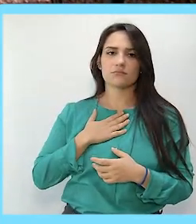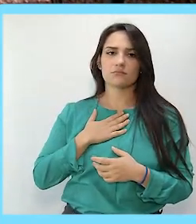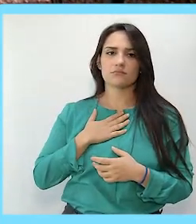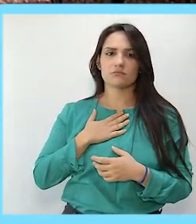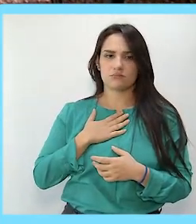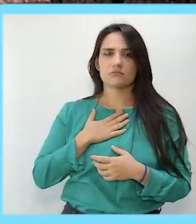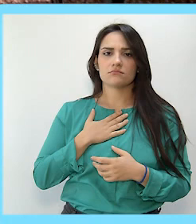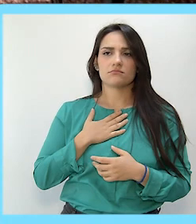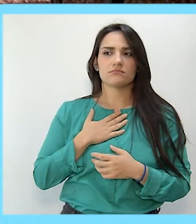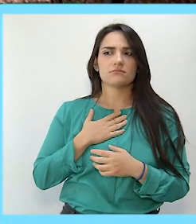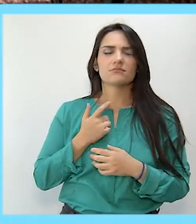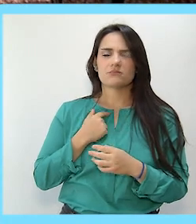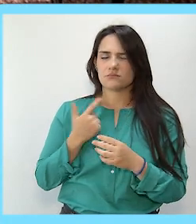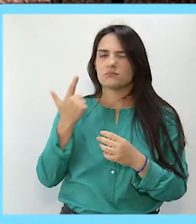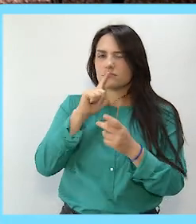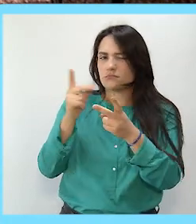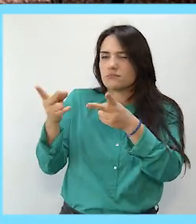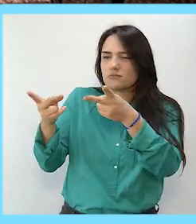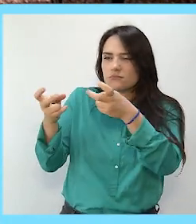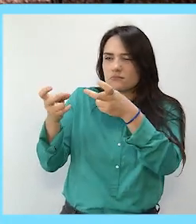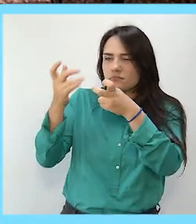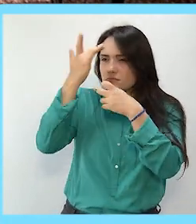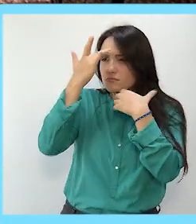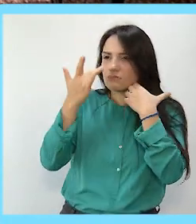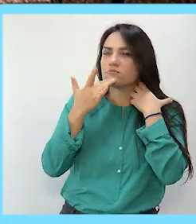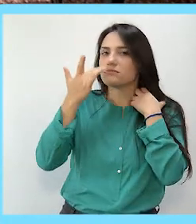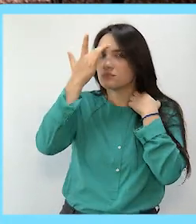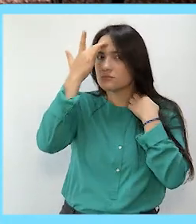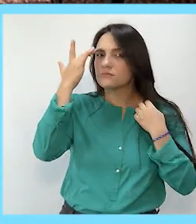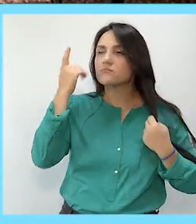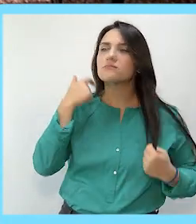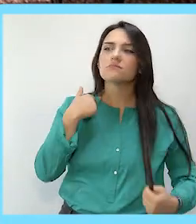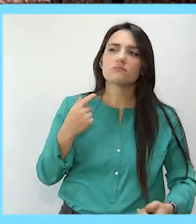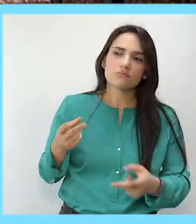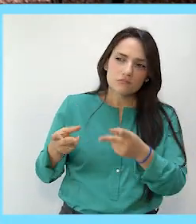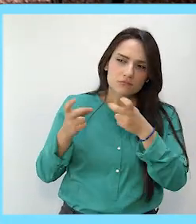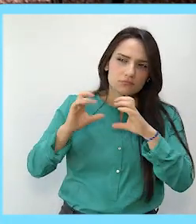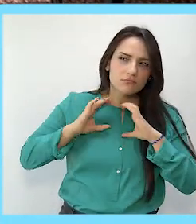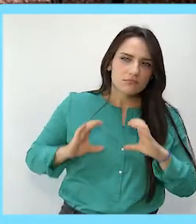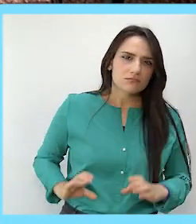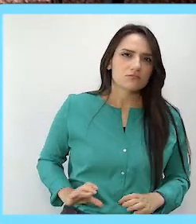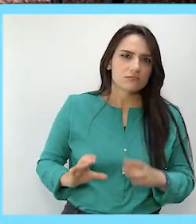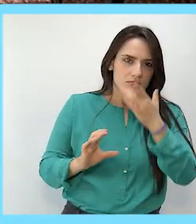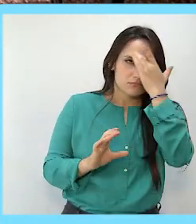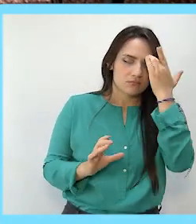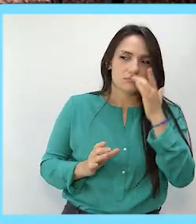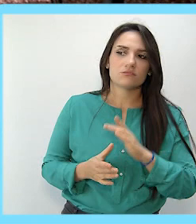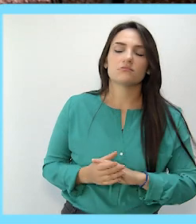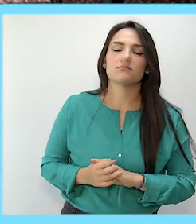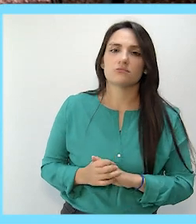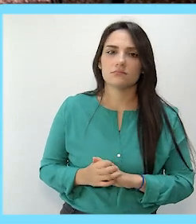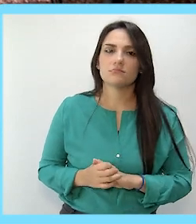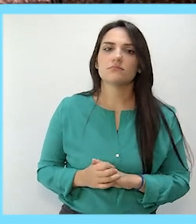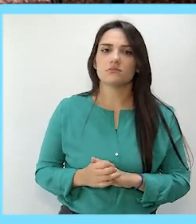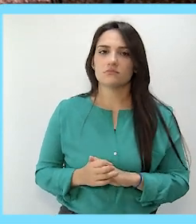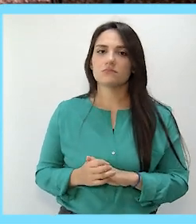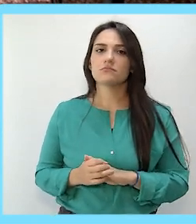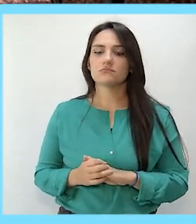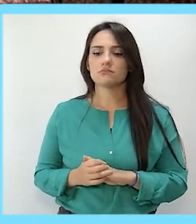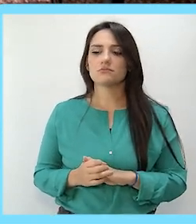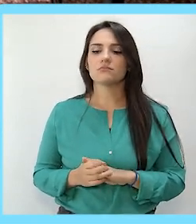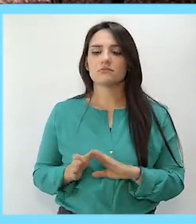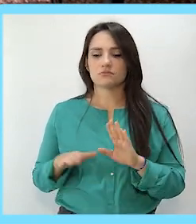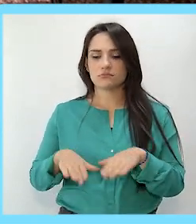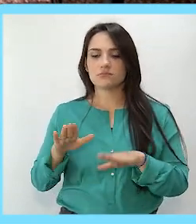eu percebo. Eu leio muitas pessoas, né? Eu gosto muito de olhar comportamentos. E eu percebo que diante de